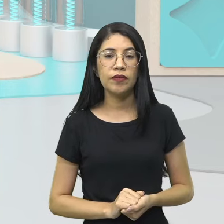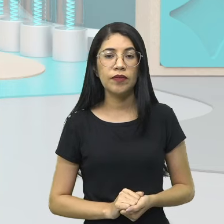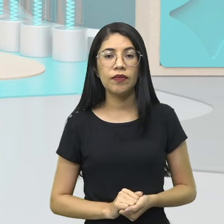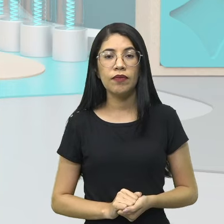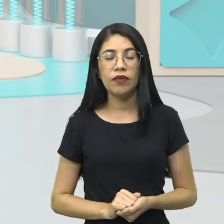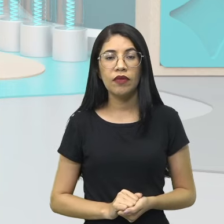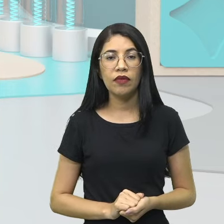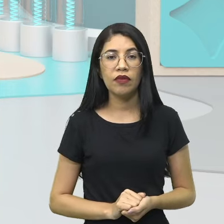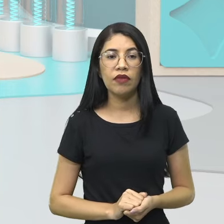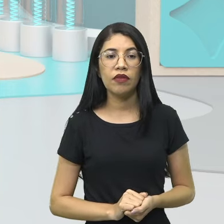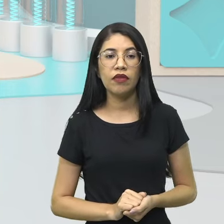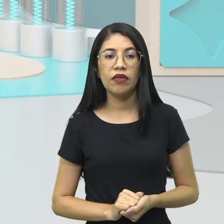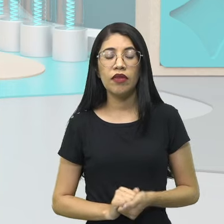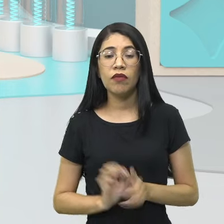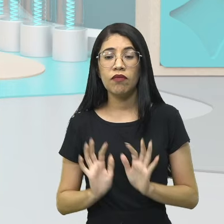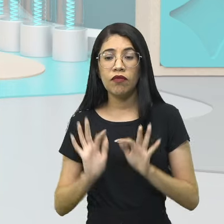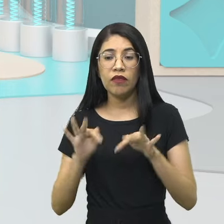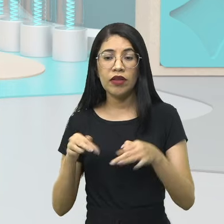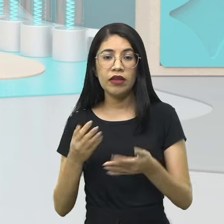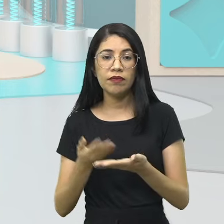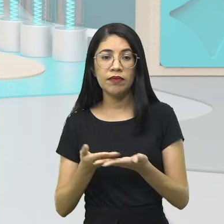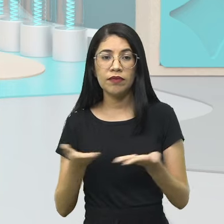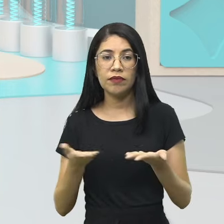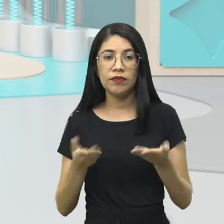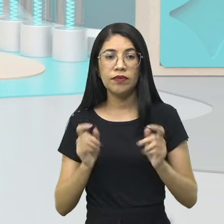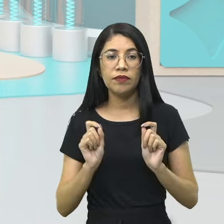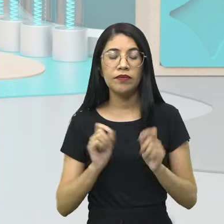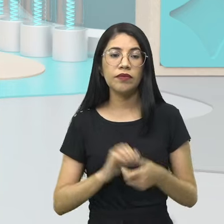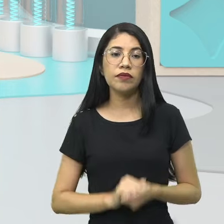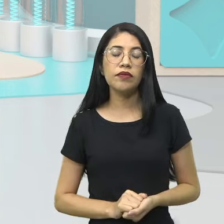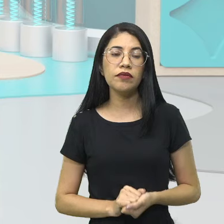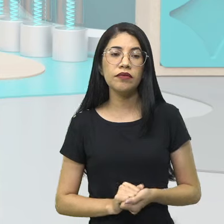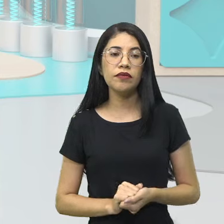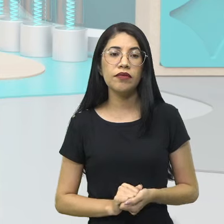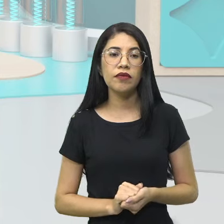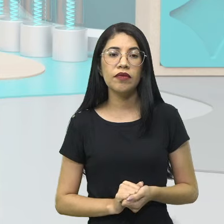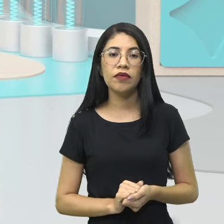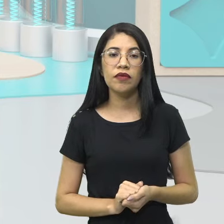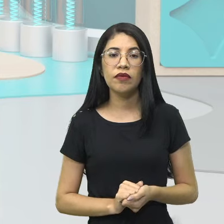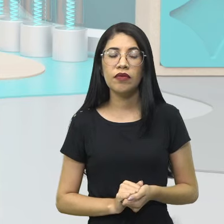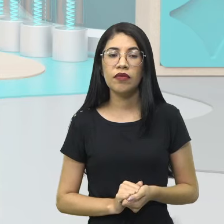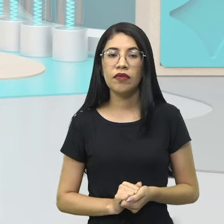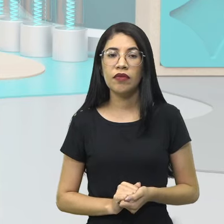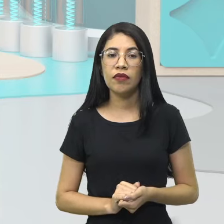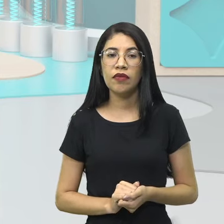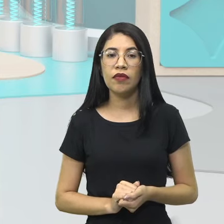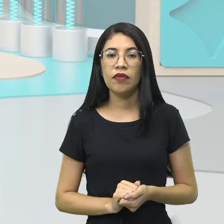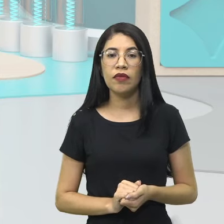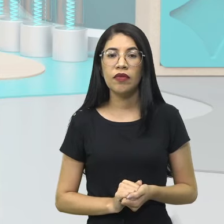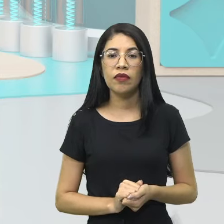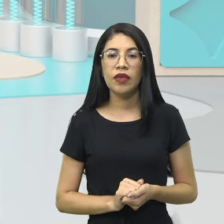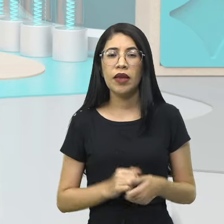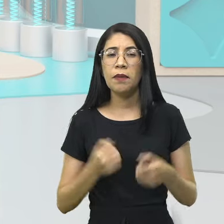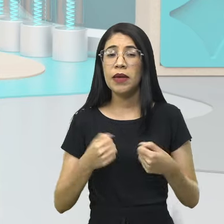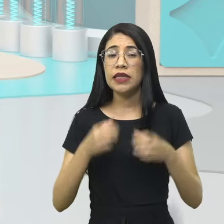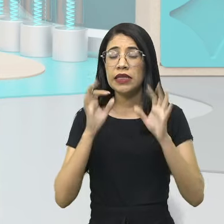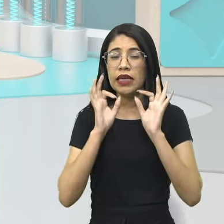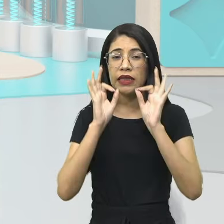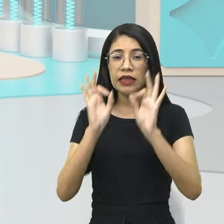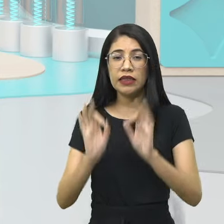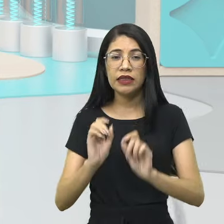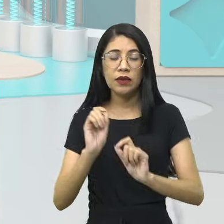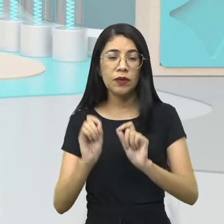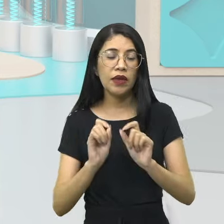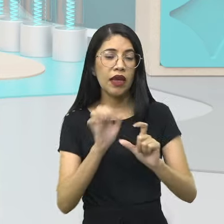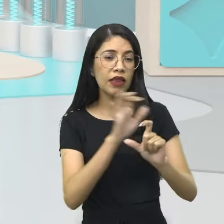tá? Vamos só para finalizar a nossa aula, mostrar para vocês aí um pouquinho que a gente tem que ficar atento, né, quando